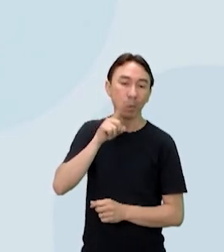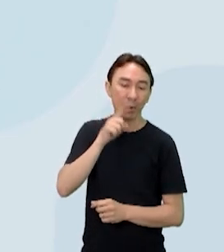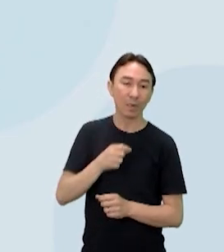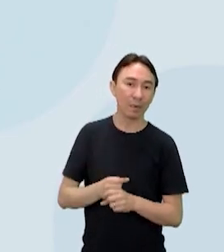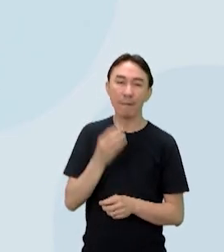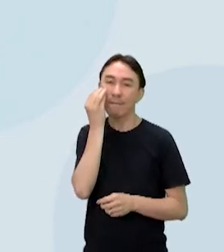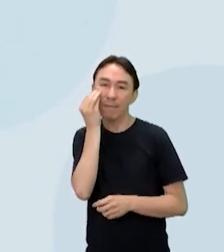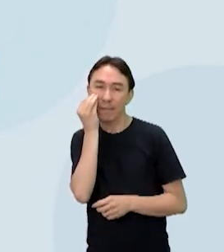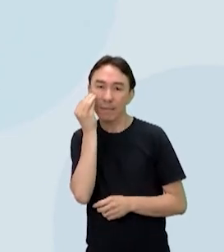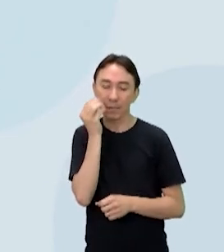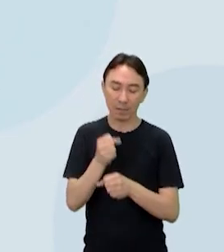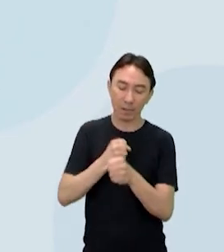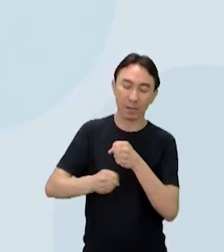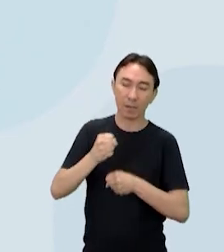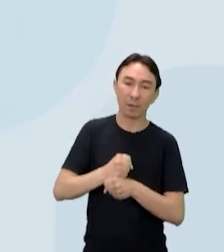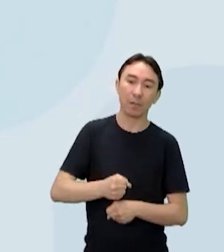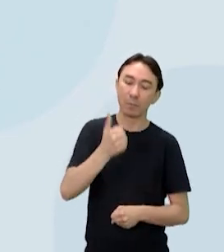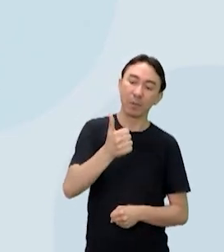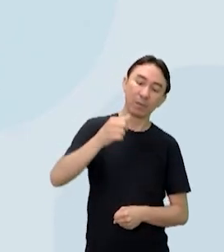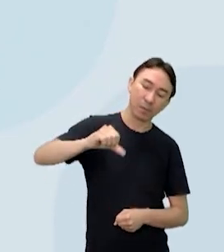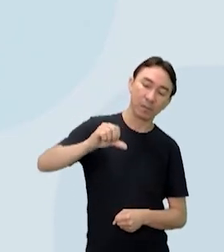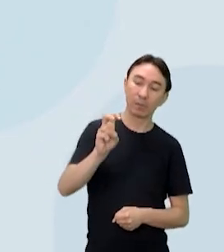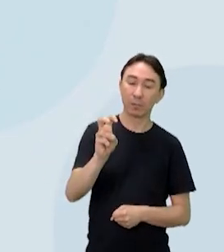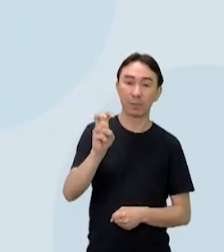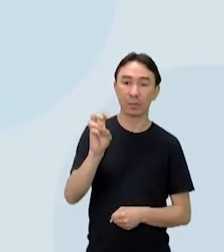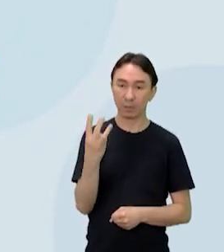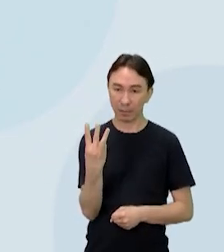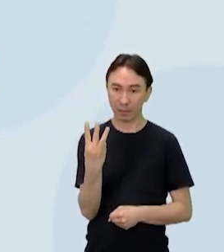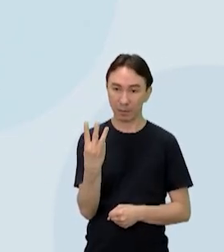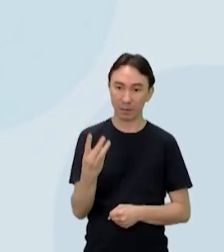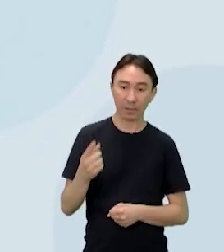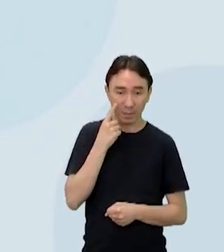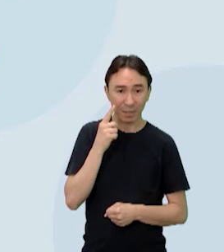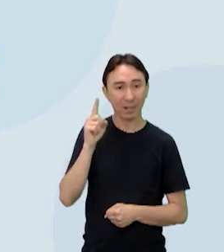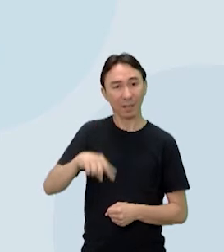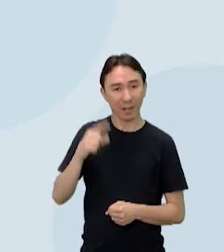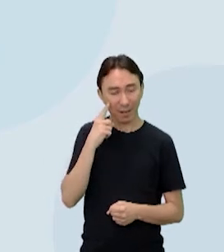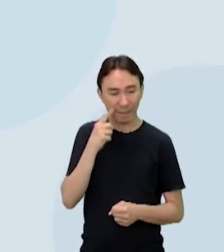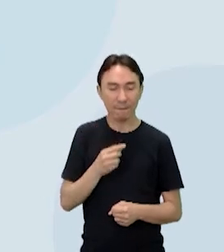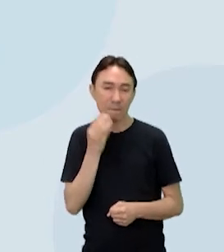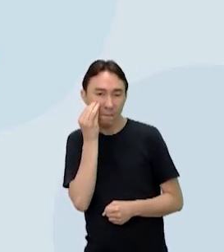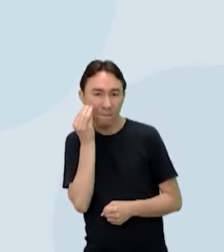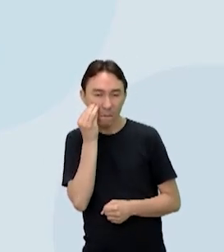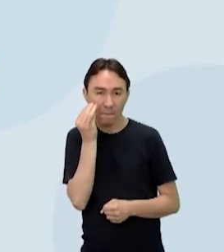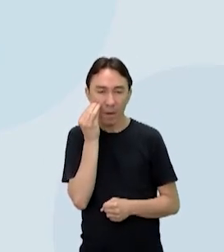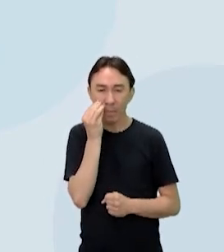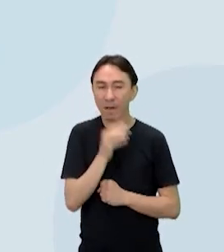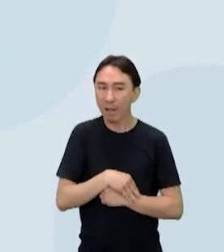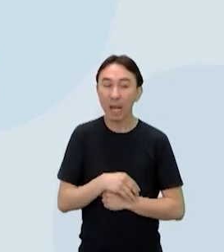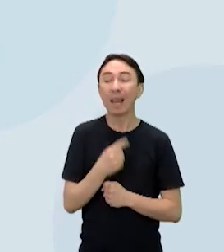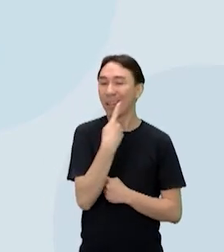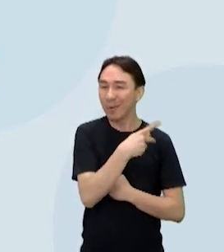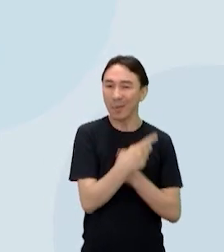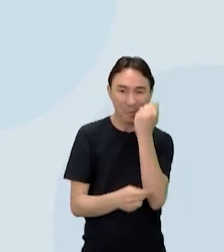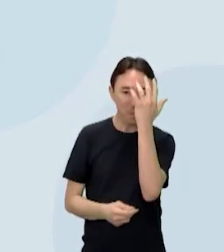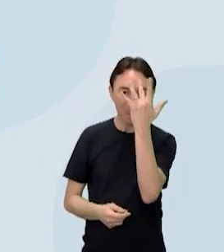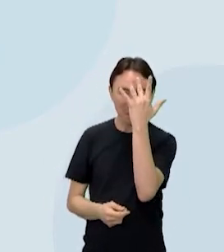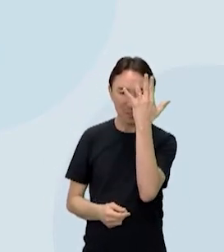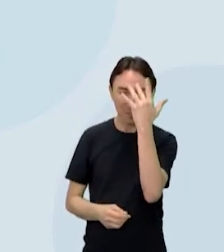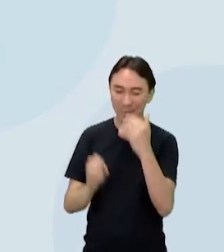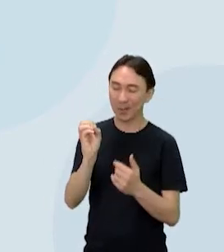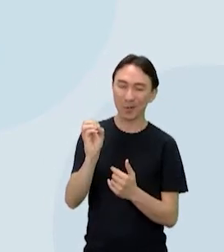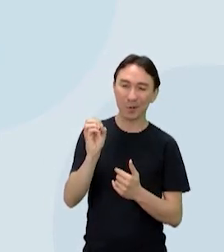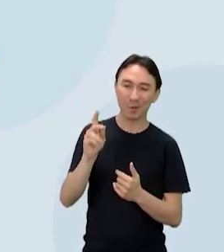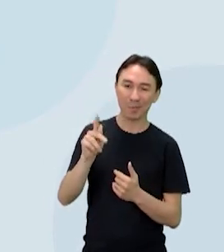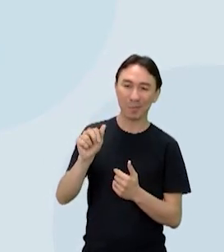1953. Eles fizeram esse experimento para testar a hipótese de Oparin e Haldane. Então, eles queriam testar a